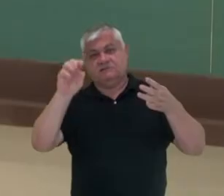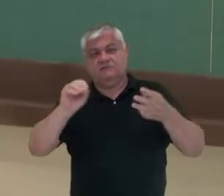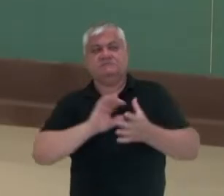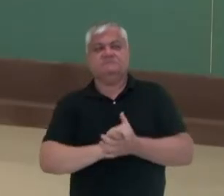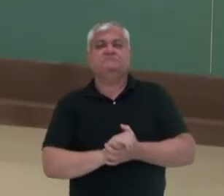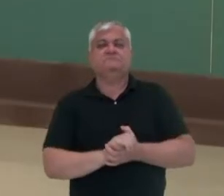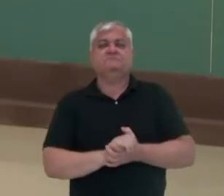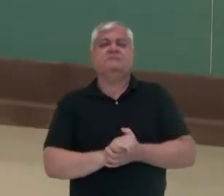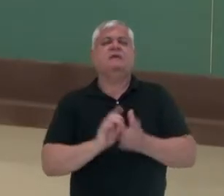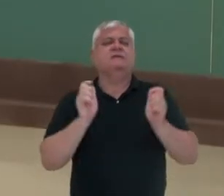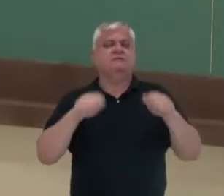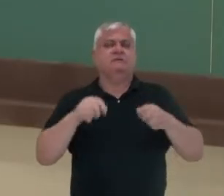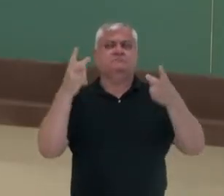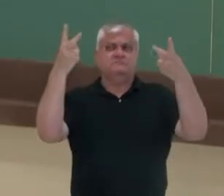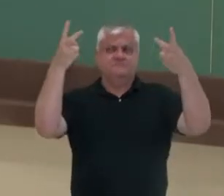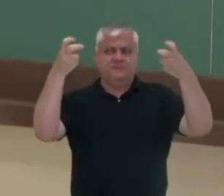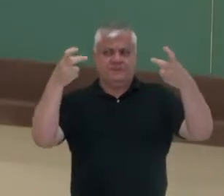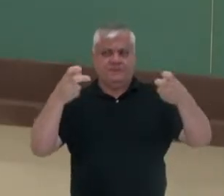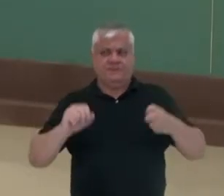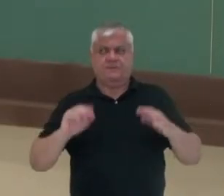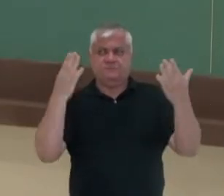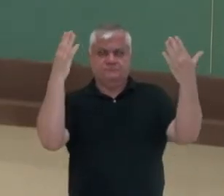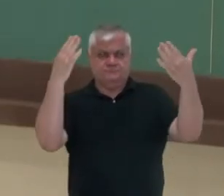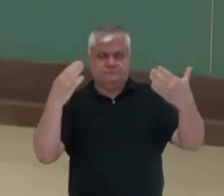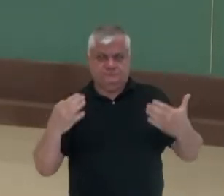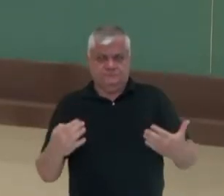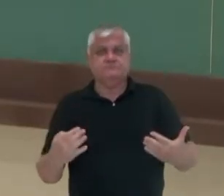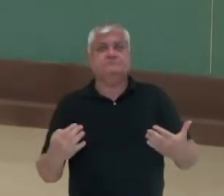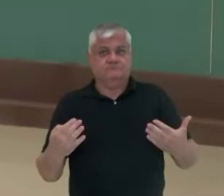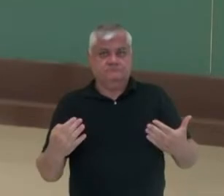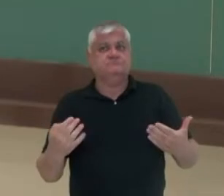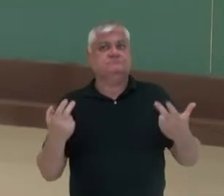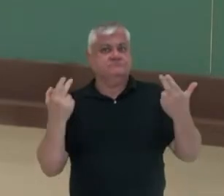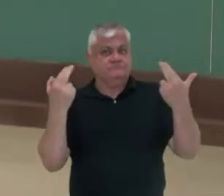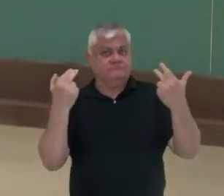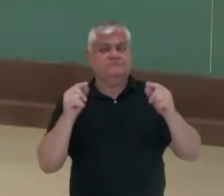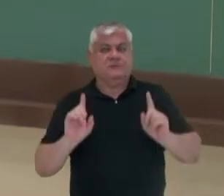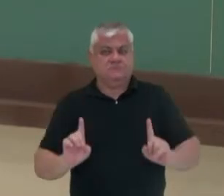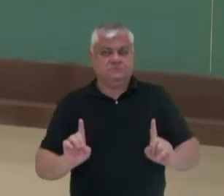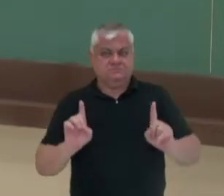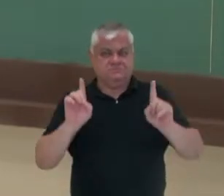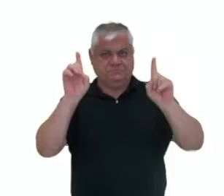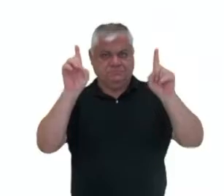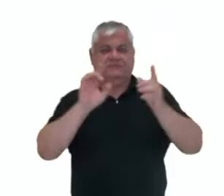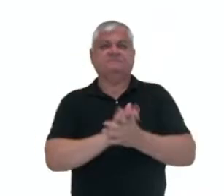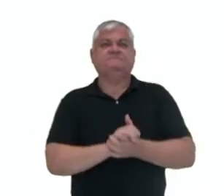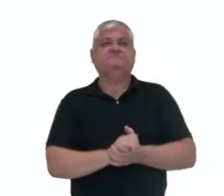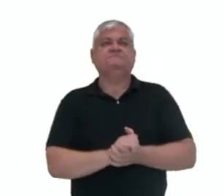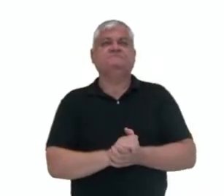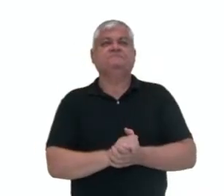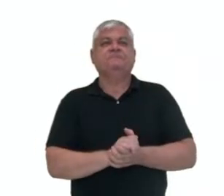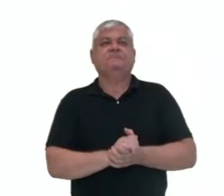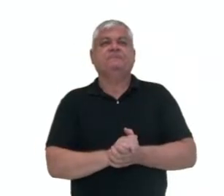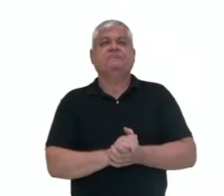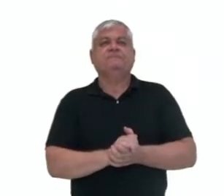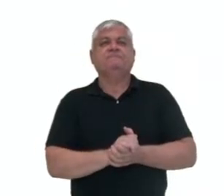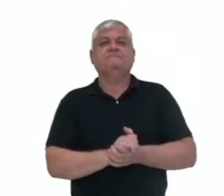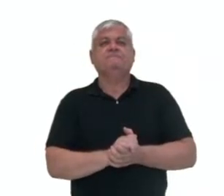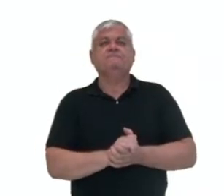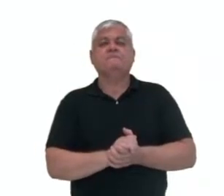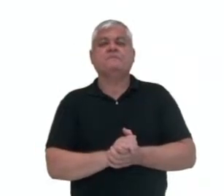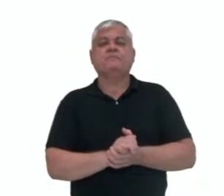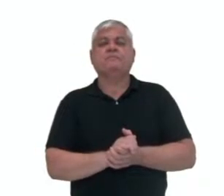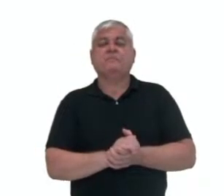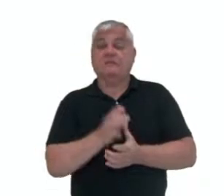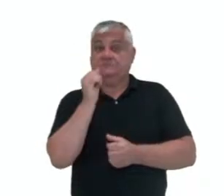A gente já pode ver que isso são grandezas proporcionais, né, pessoal? Vamos para frente. A hora que